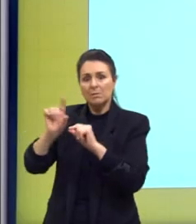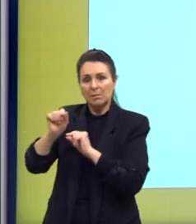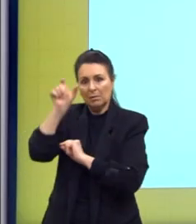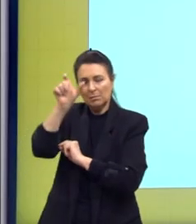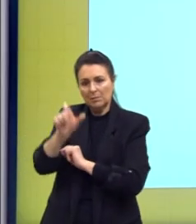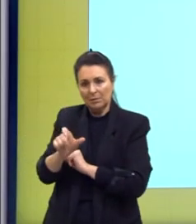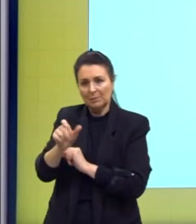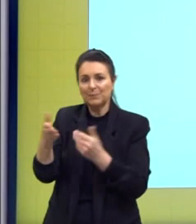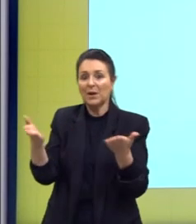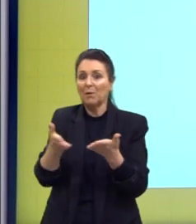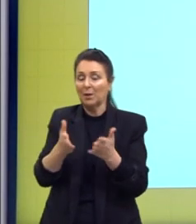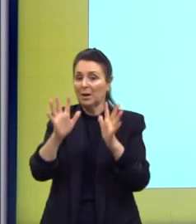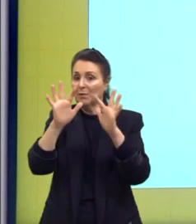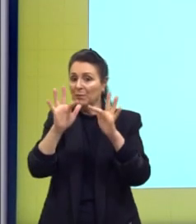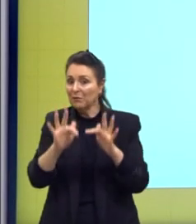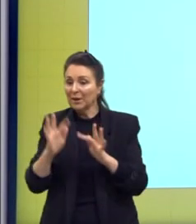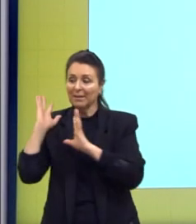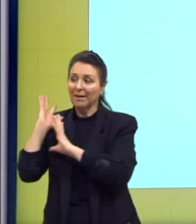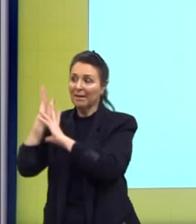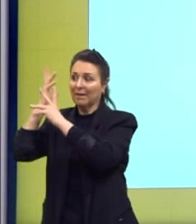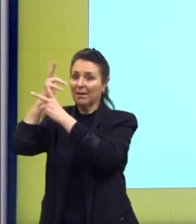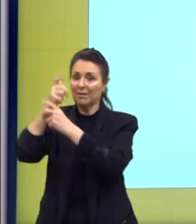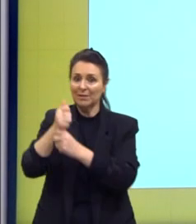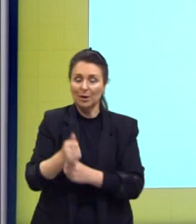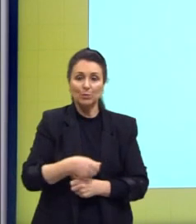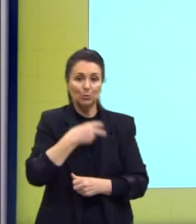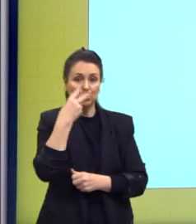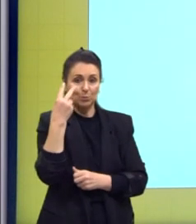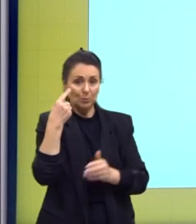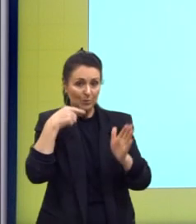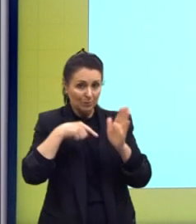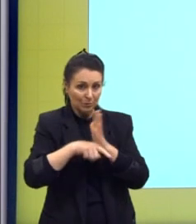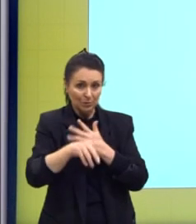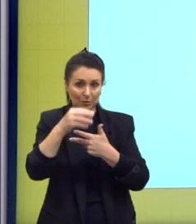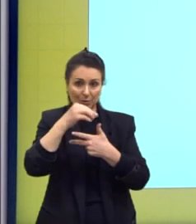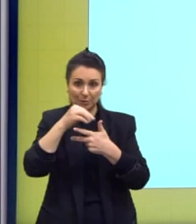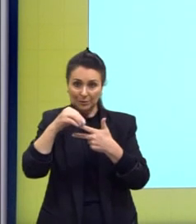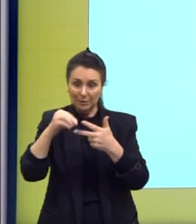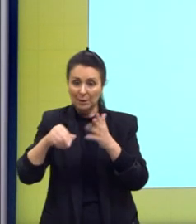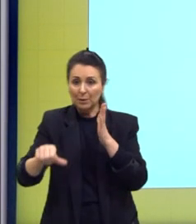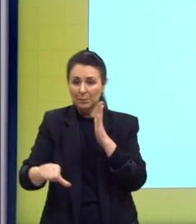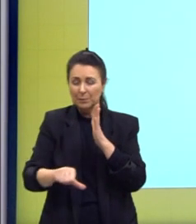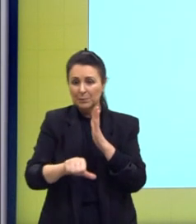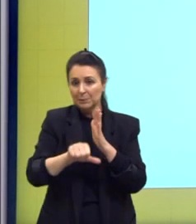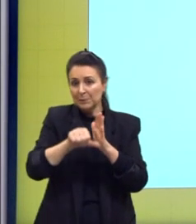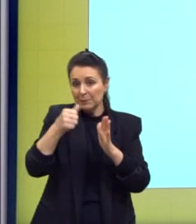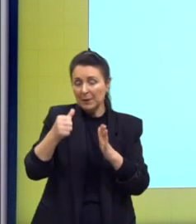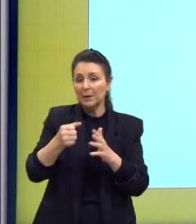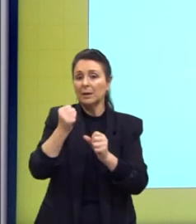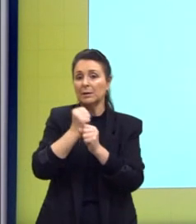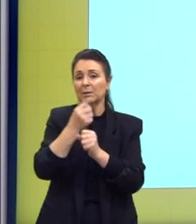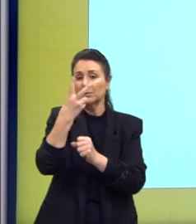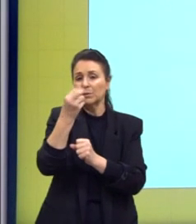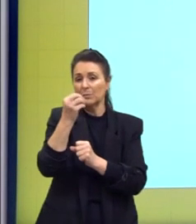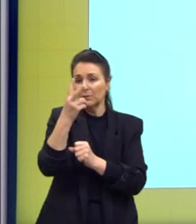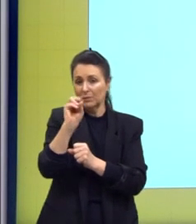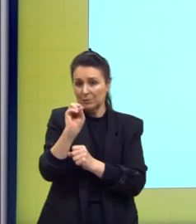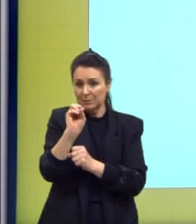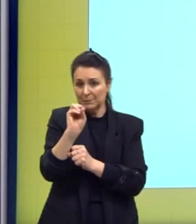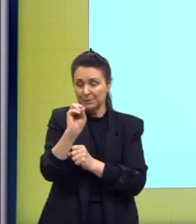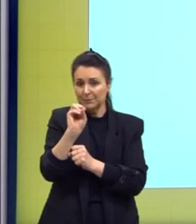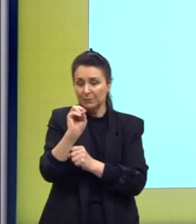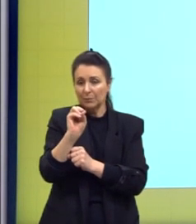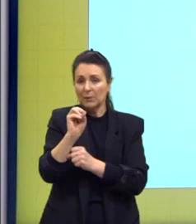então para gente fechar nossa revisão a gente vai fazer duas questões do Enem primeiro a questão 63 do Enem 2020